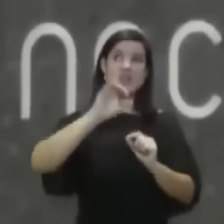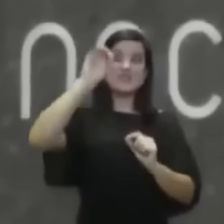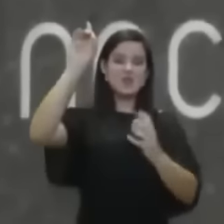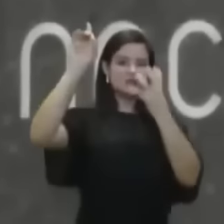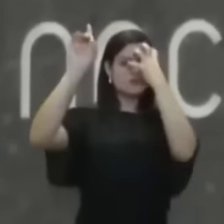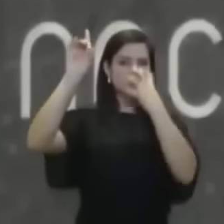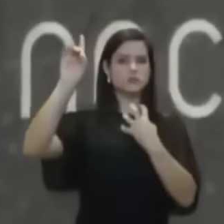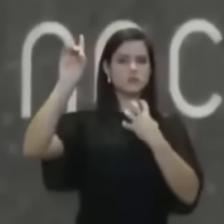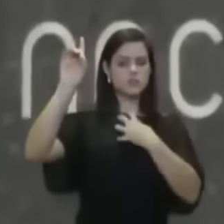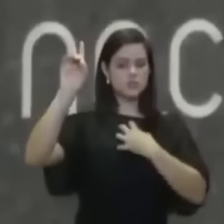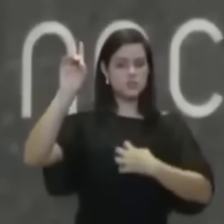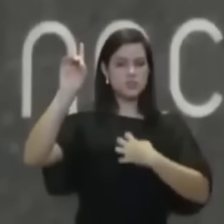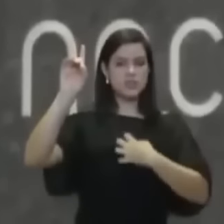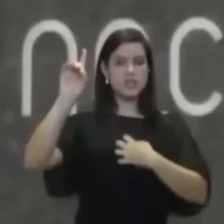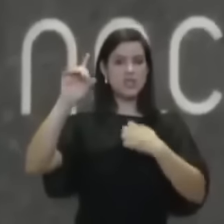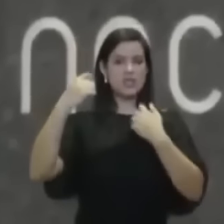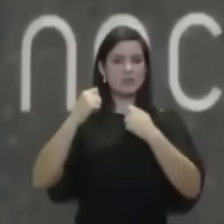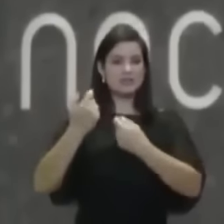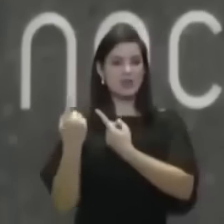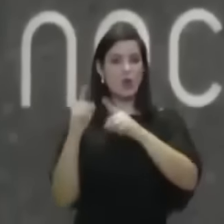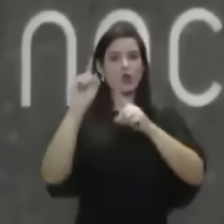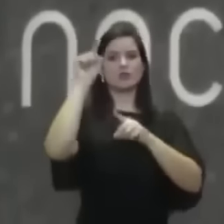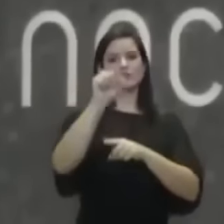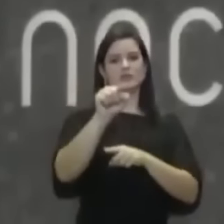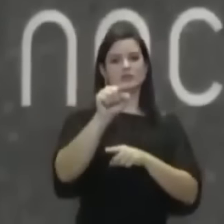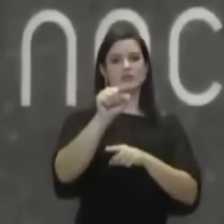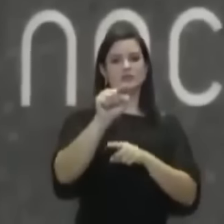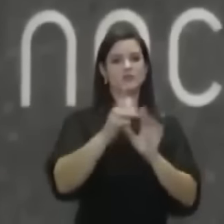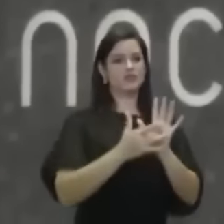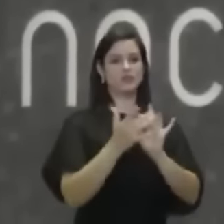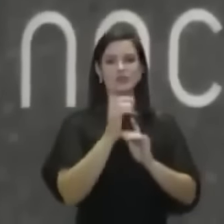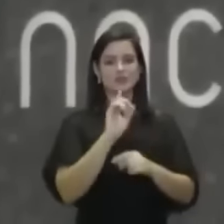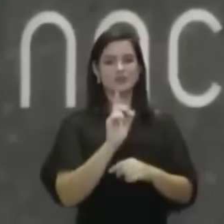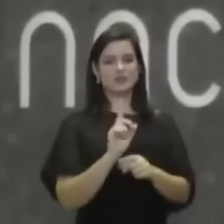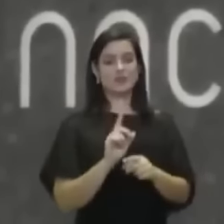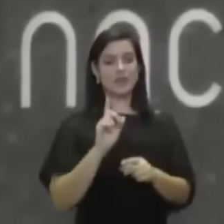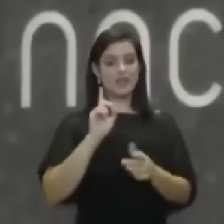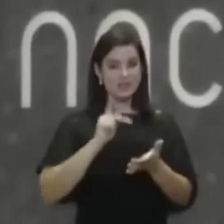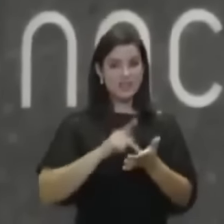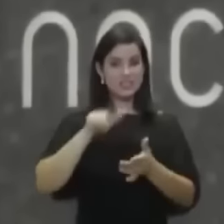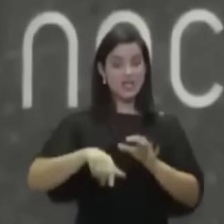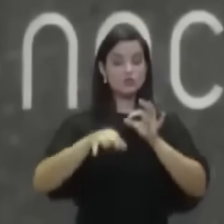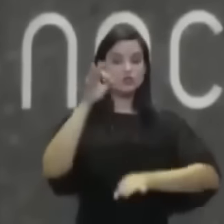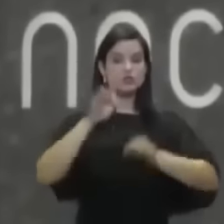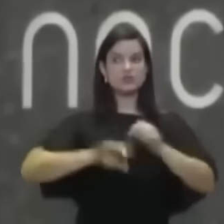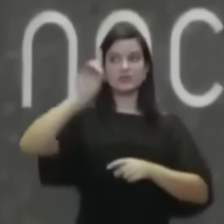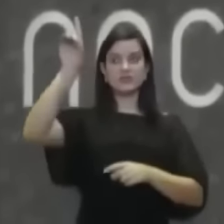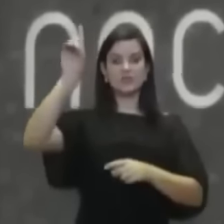devia cair sobre a sua cabeça, sobre a minha cabeça. Este cálice era o juízo de Deus sobre o